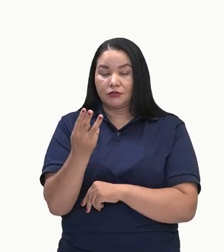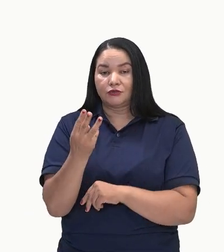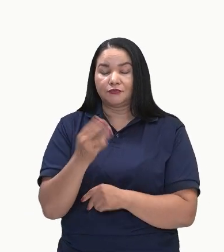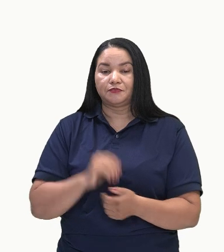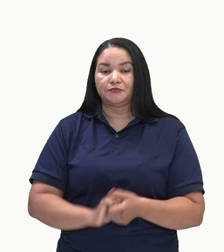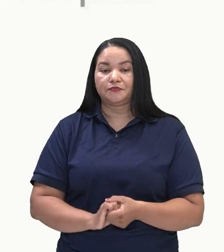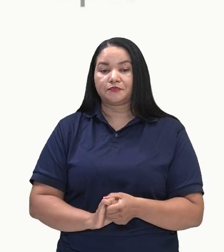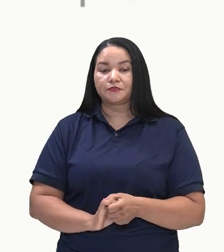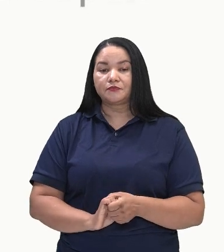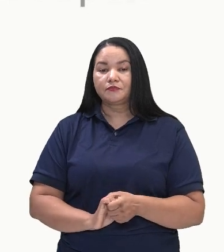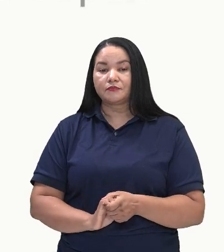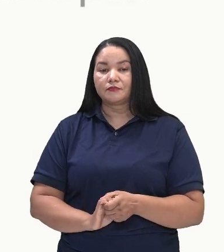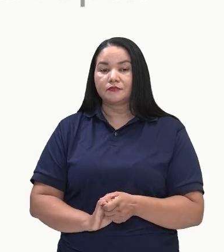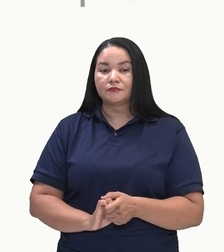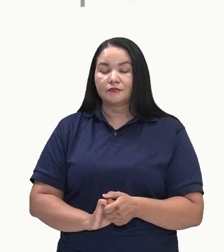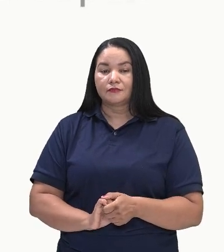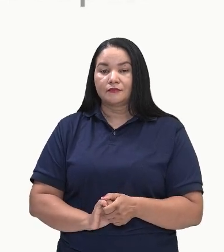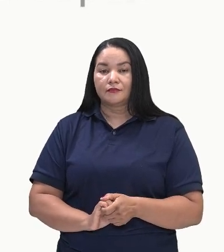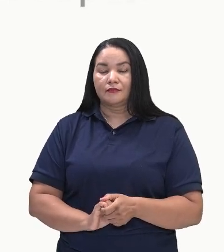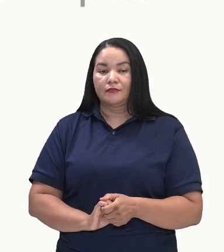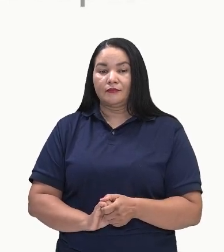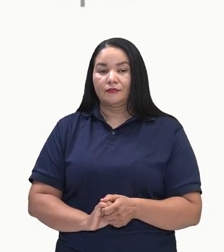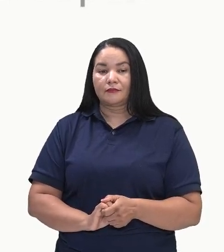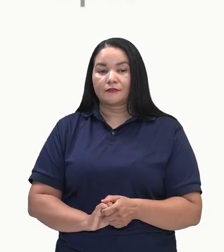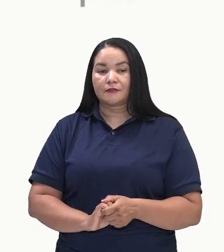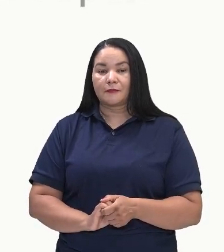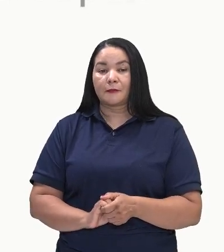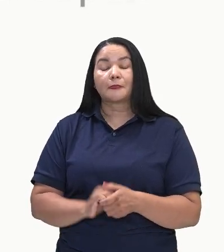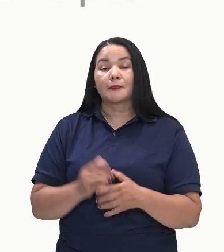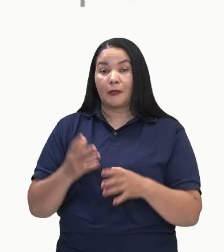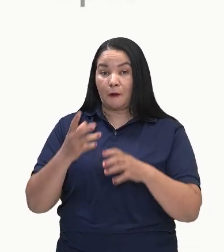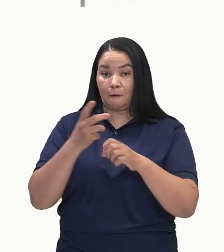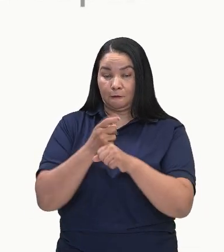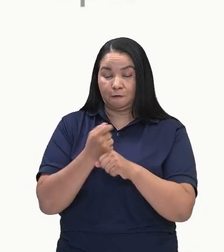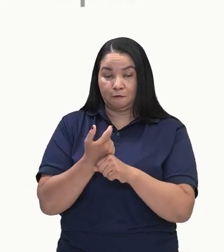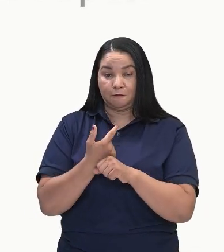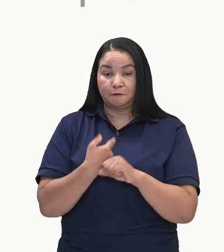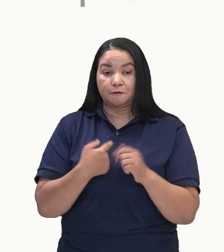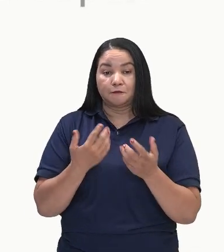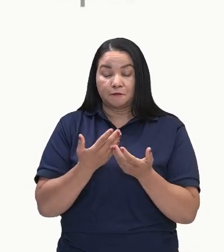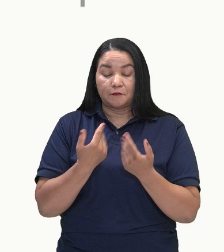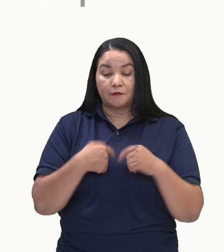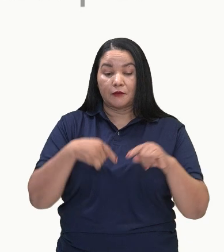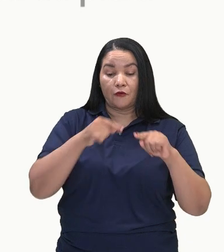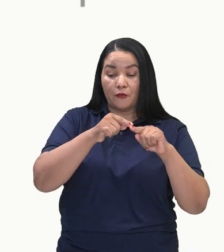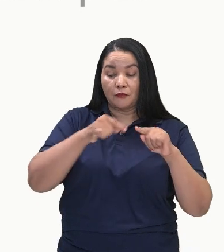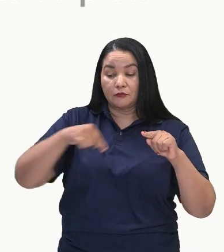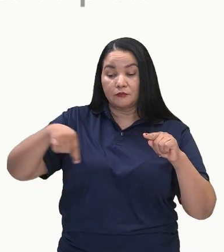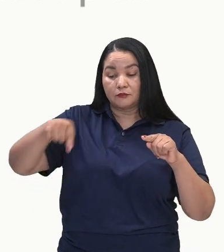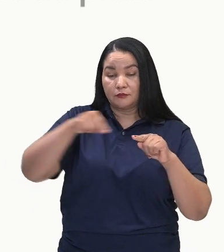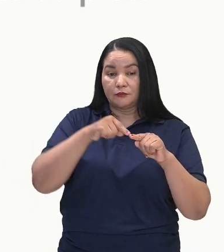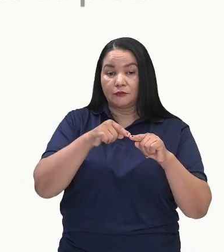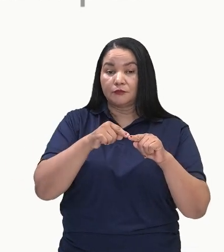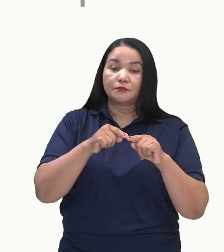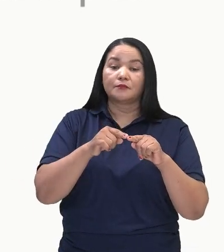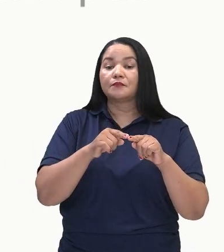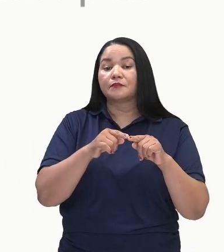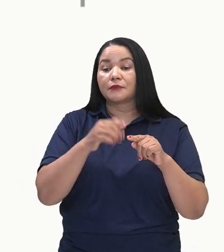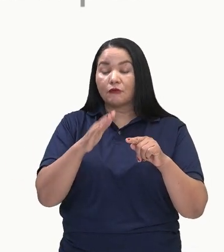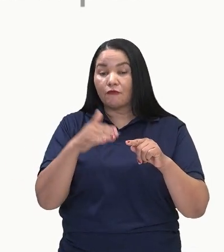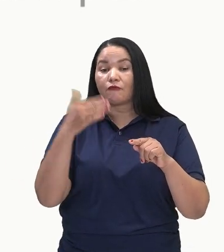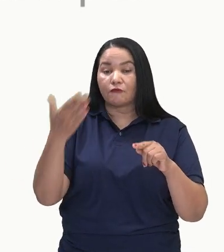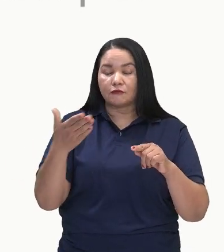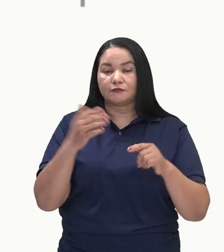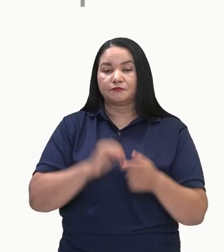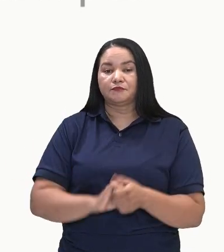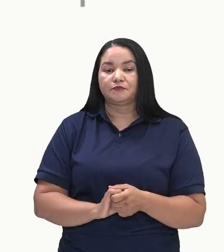certo? Então, bora lá, então. Calculando o comprimento da pista externa. Bom, quanto é o